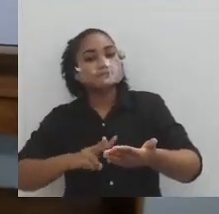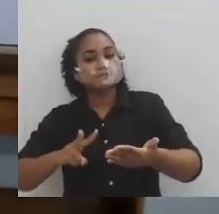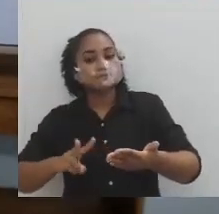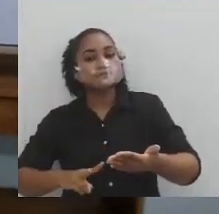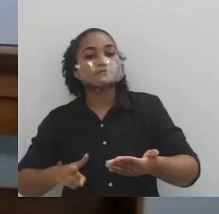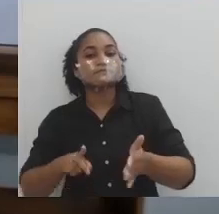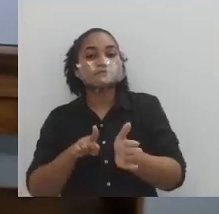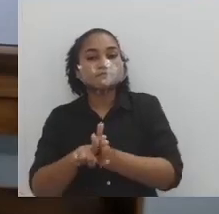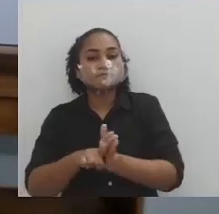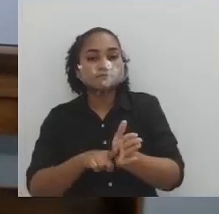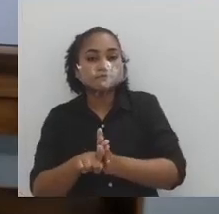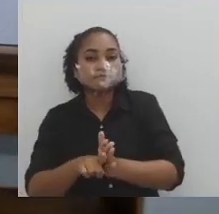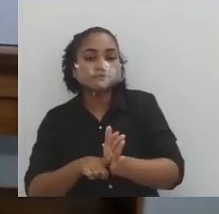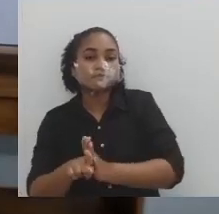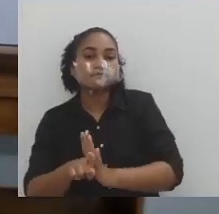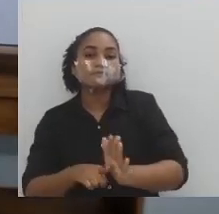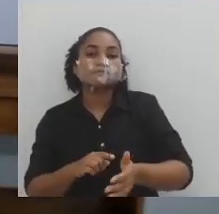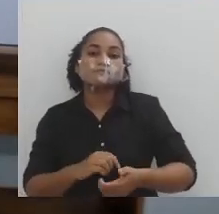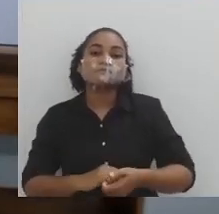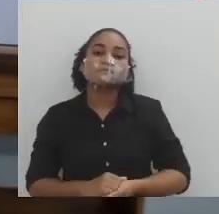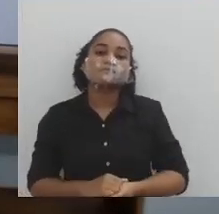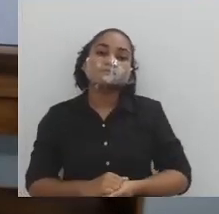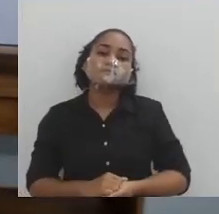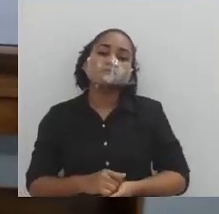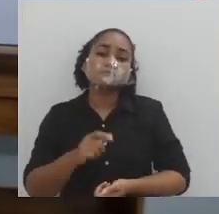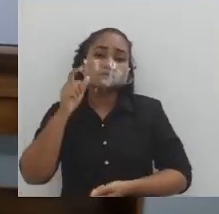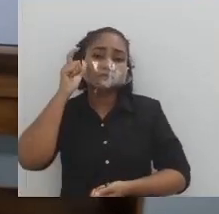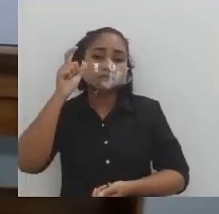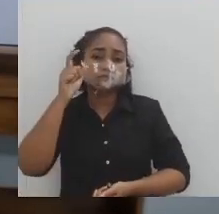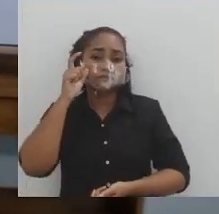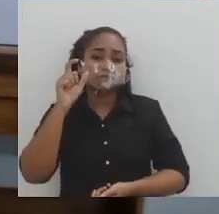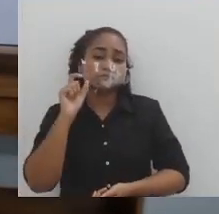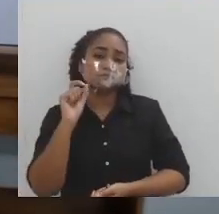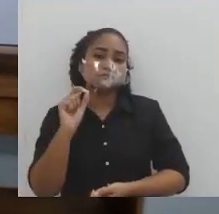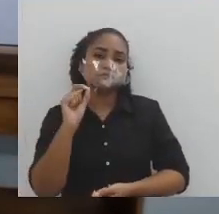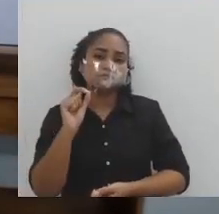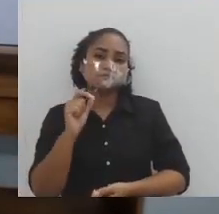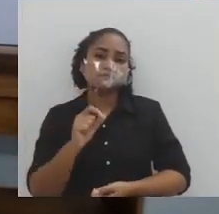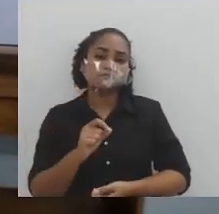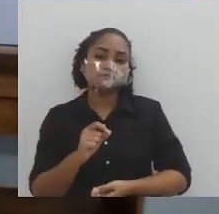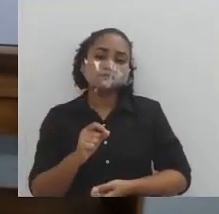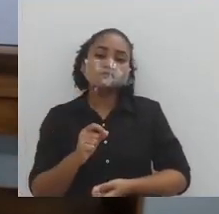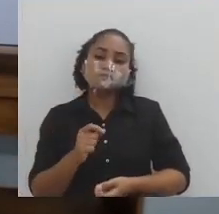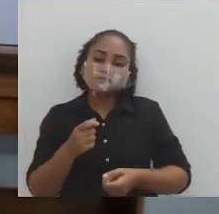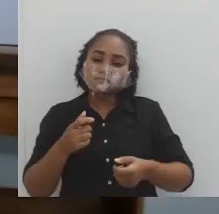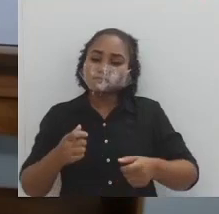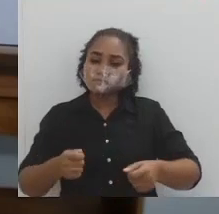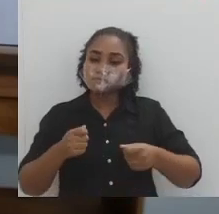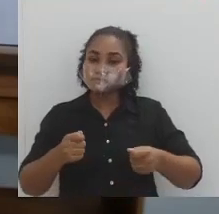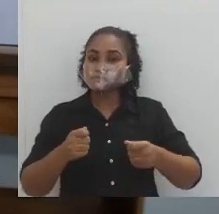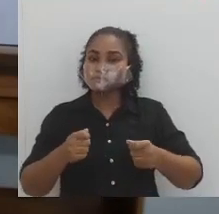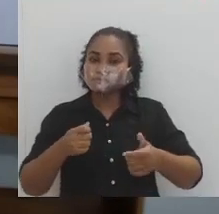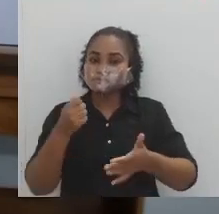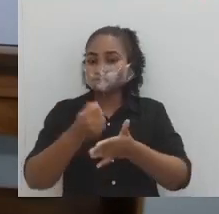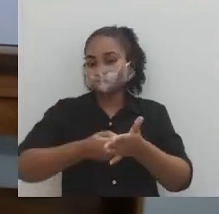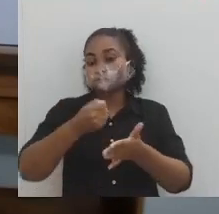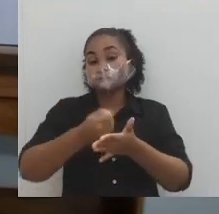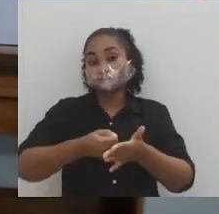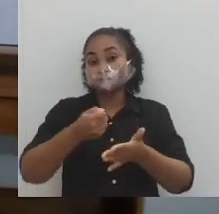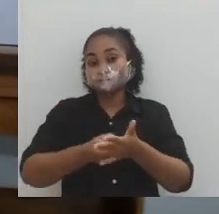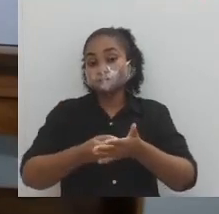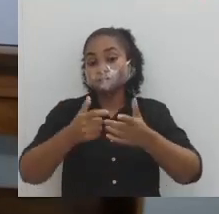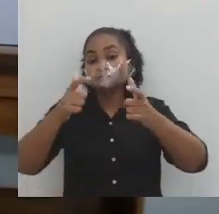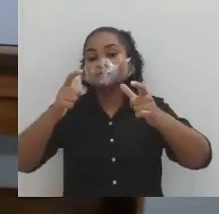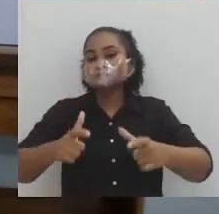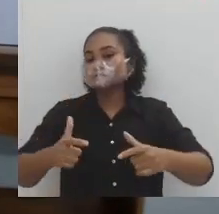de pesquisa. Então, era interessante que vocês fizessem um movimento para conseguir um